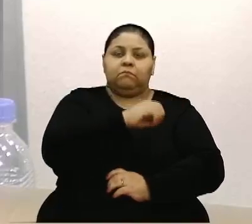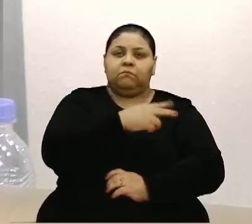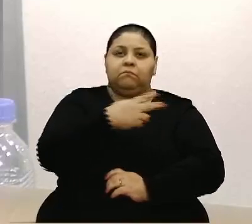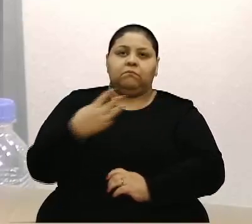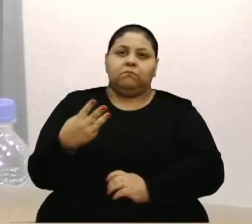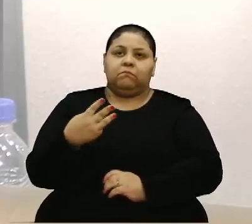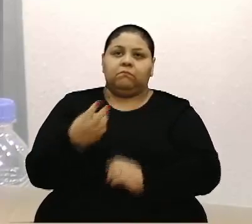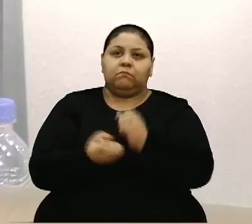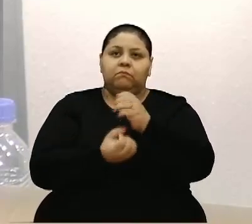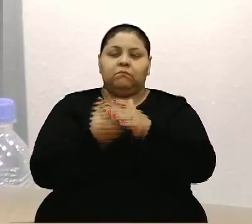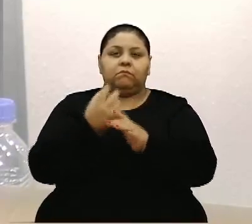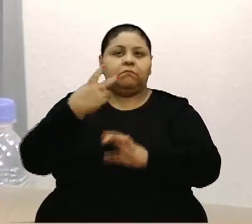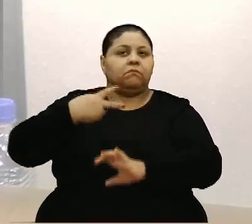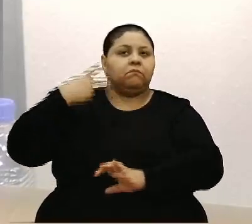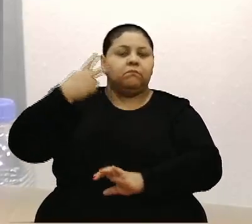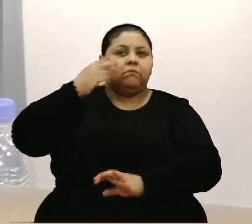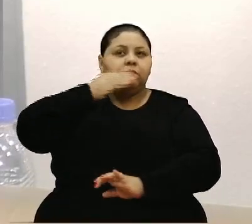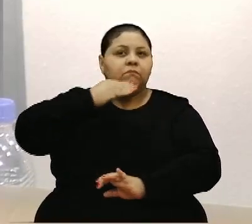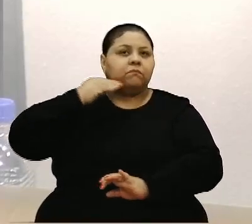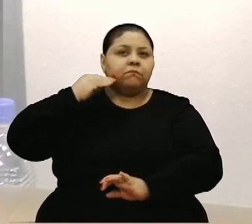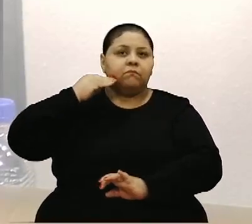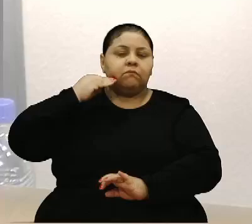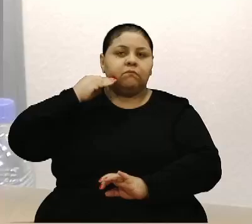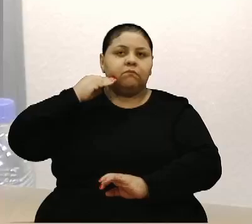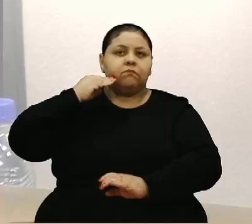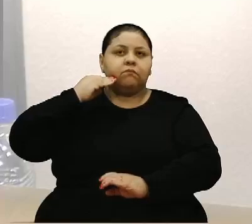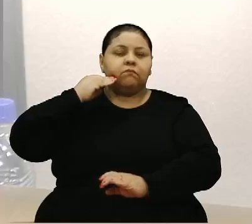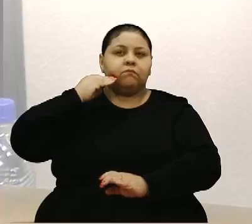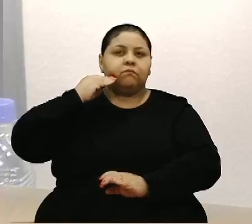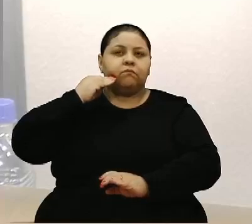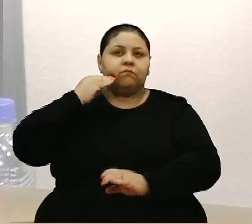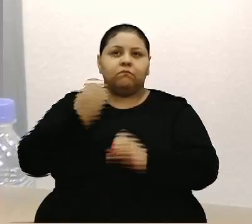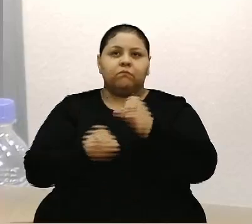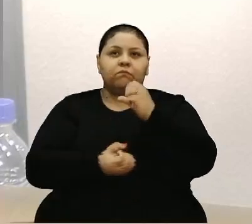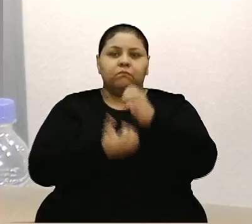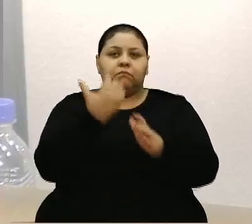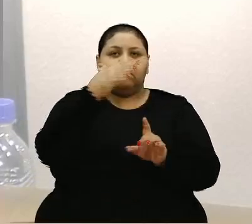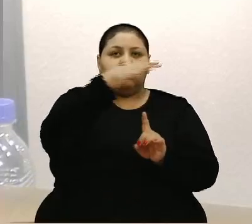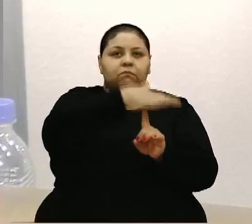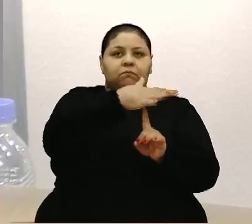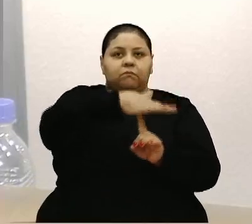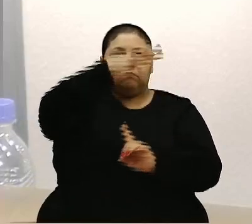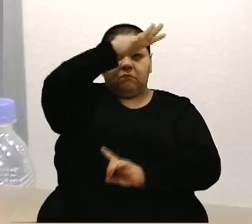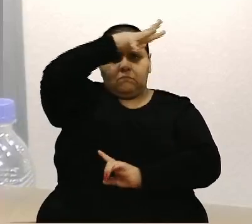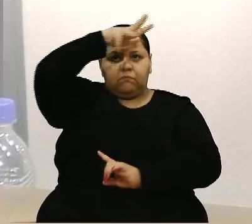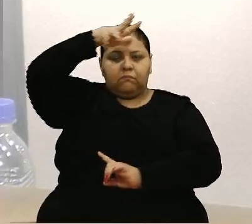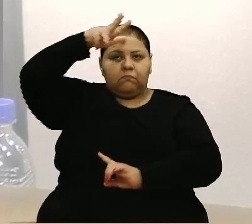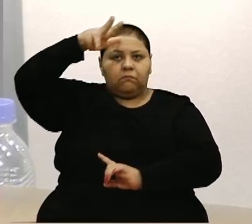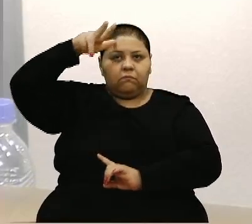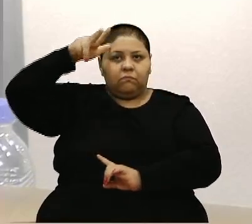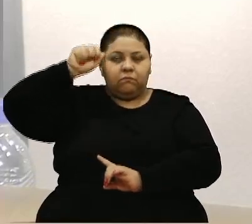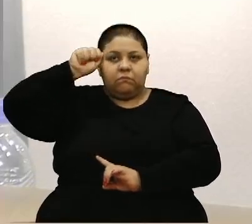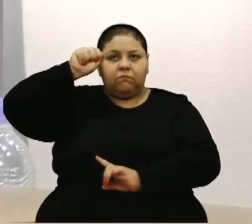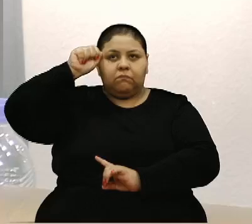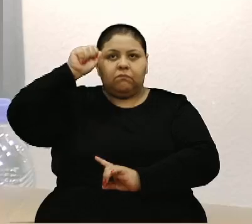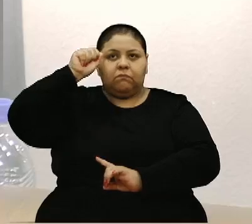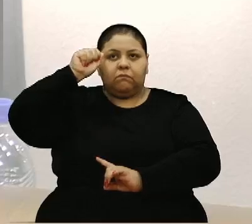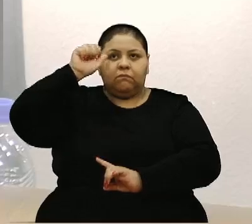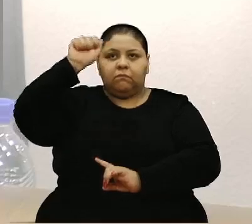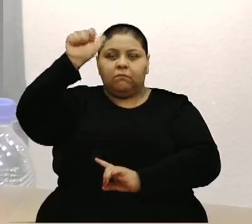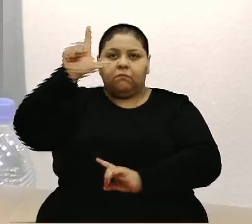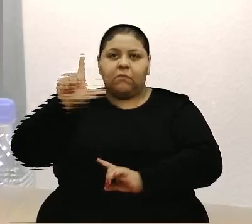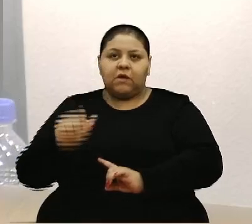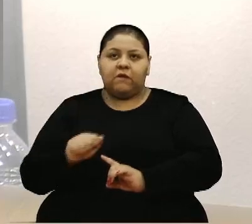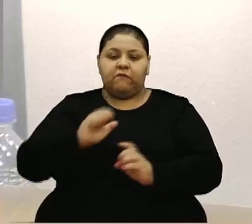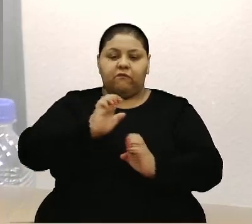184/2023, de autoria do vereador Bortola, que institui a Feira Municipal de Afroempreendedorismo no município de Caxias